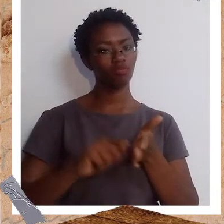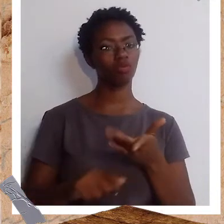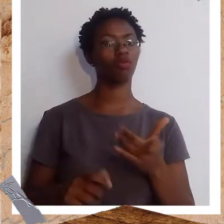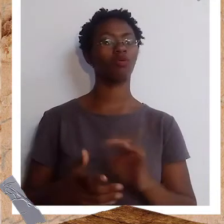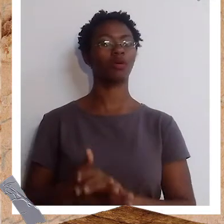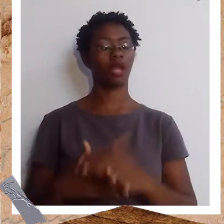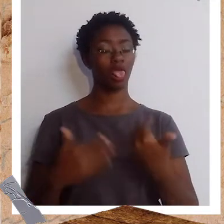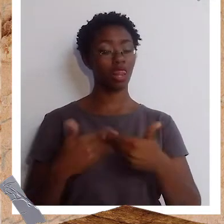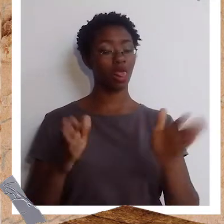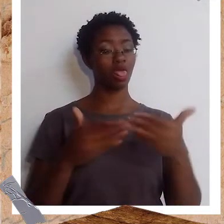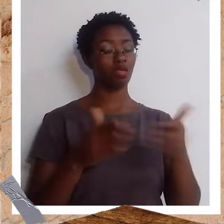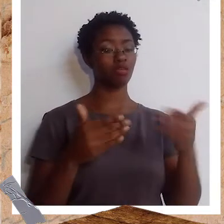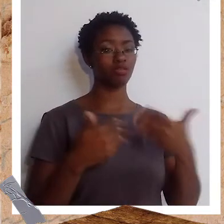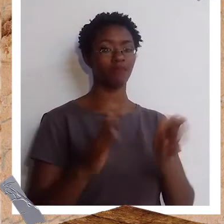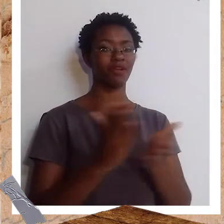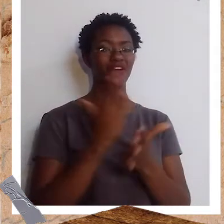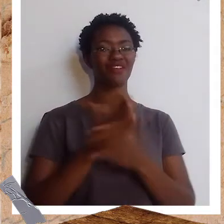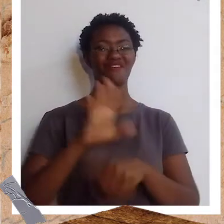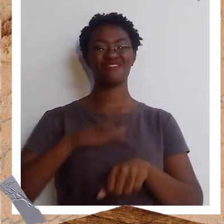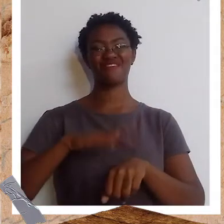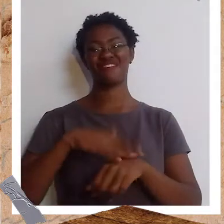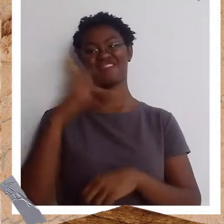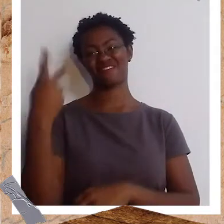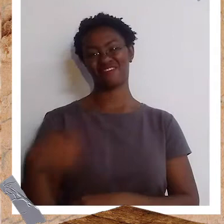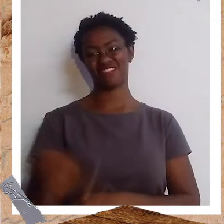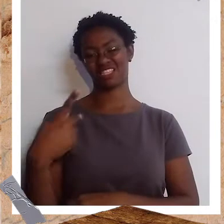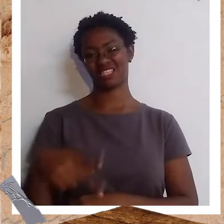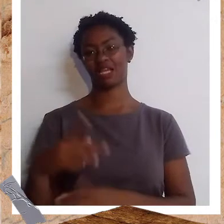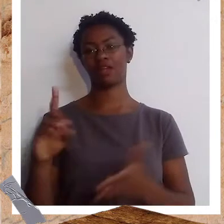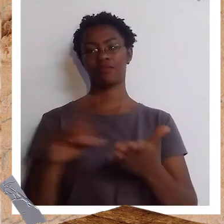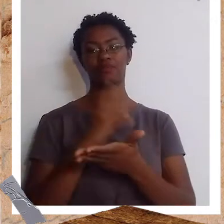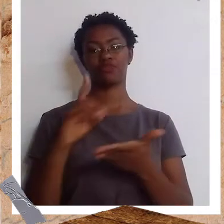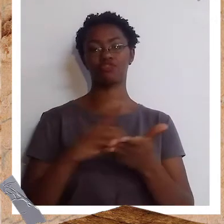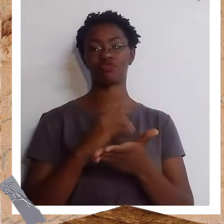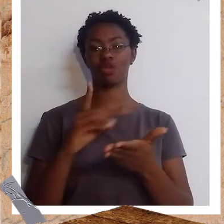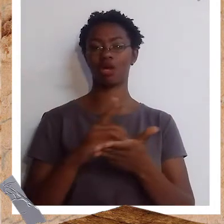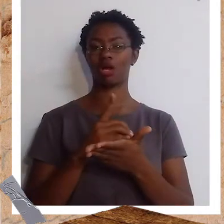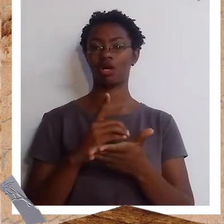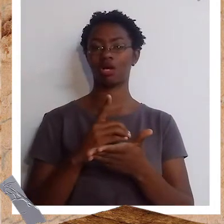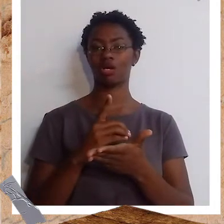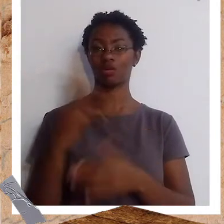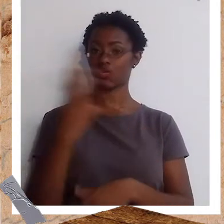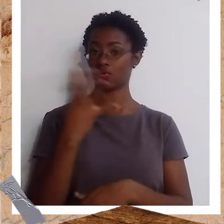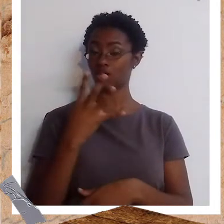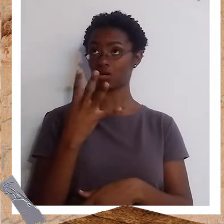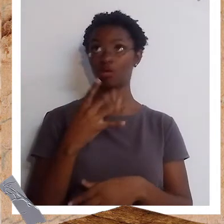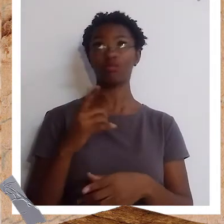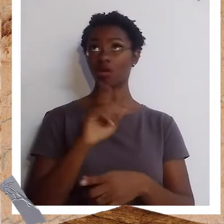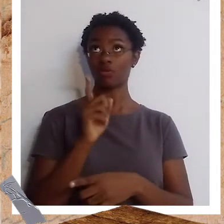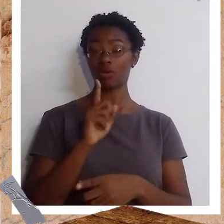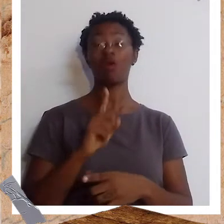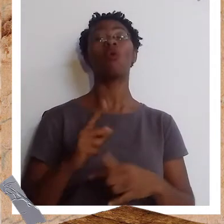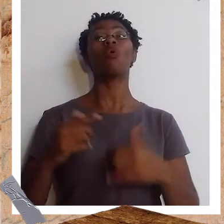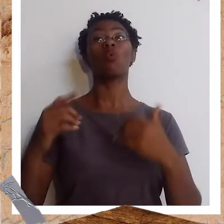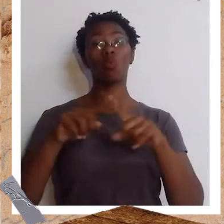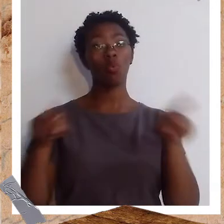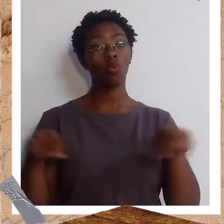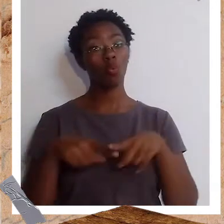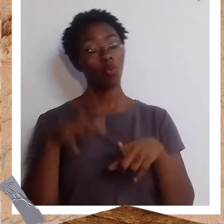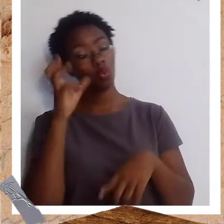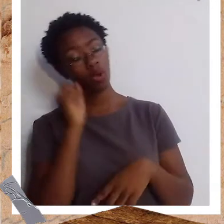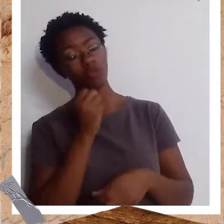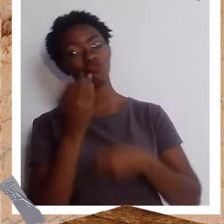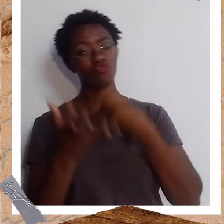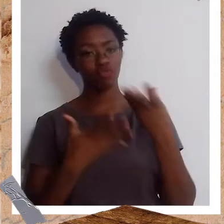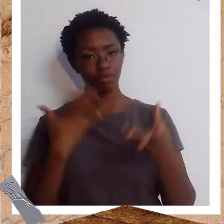os lançamentos do livro dela, do Diário da Quarto de Despejo, e depois para a Casa de Alvenaria, que